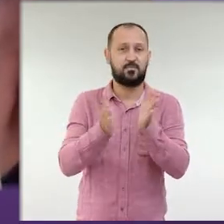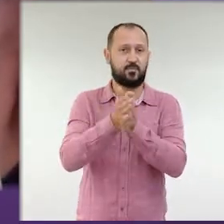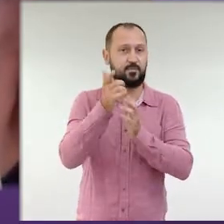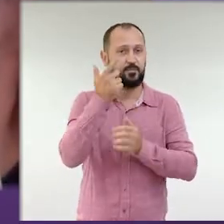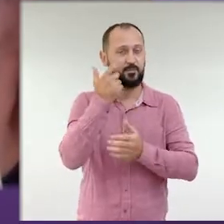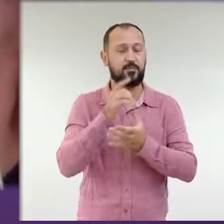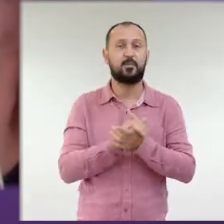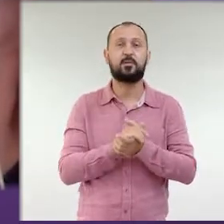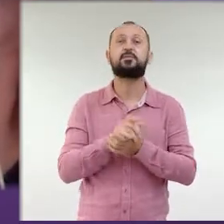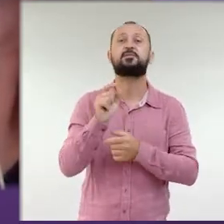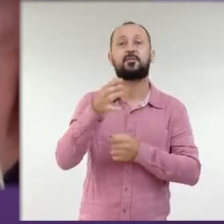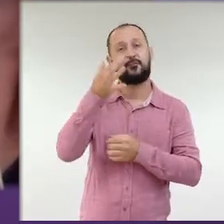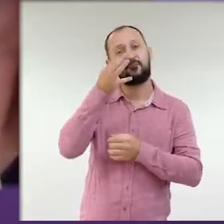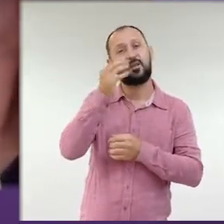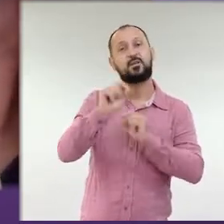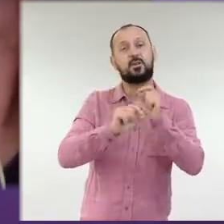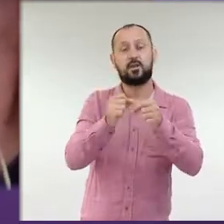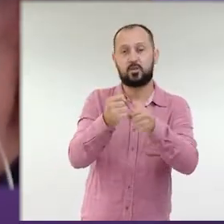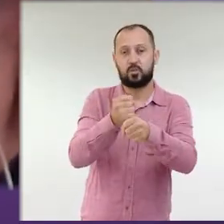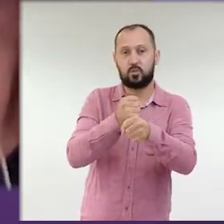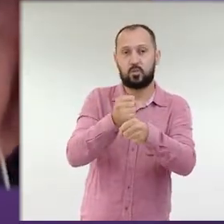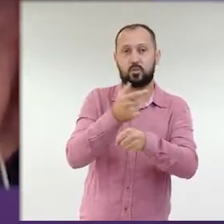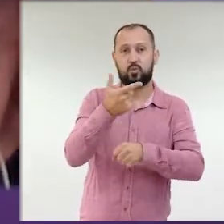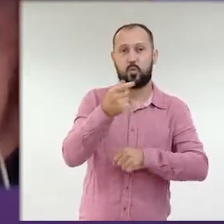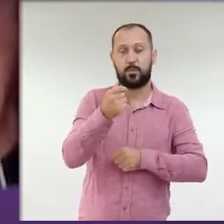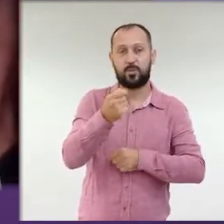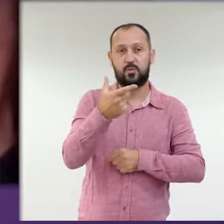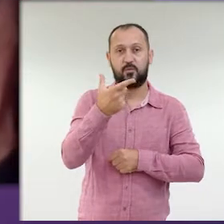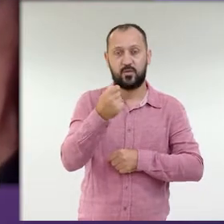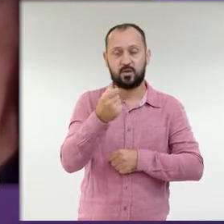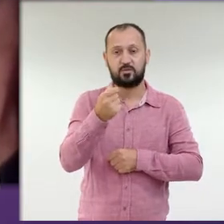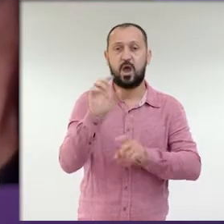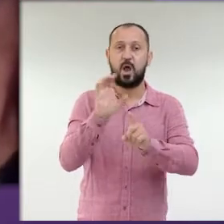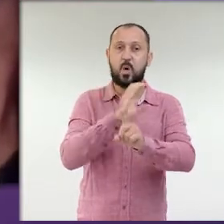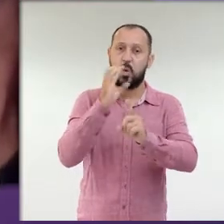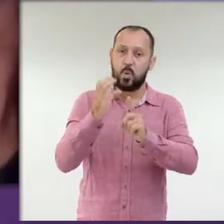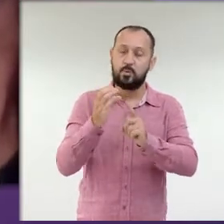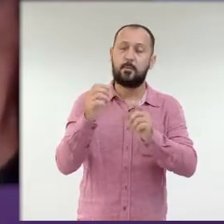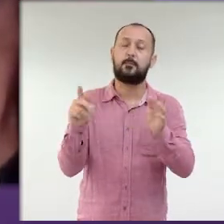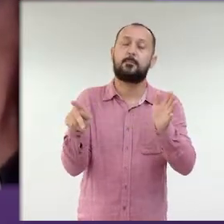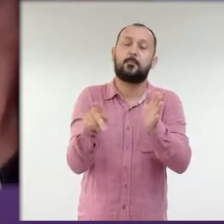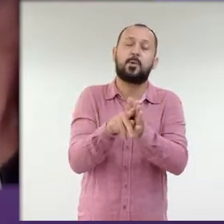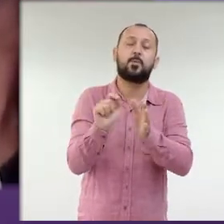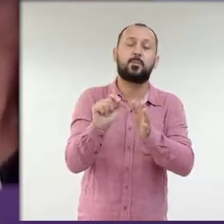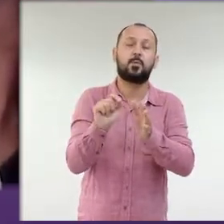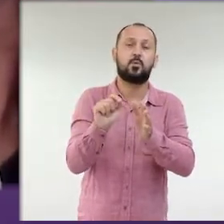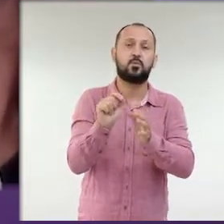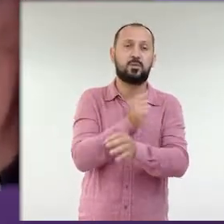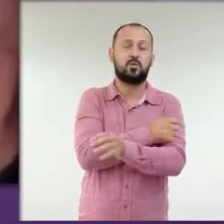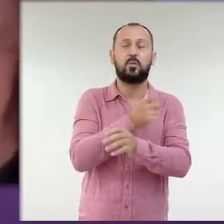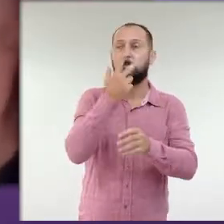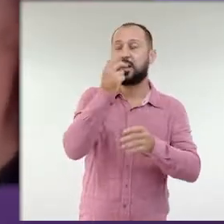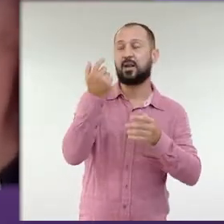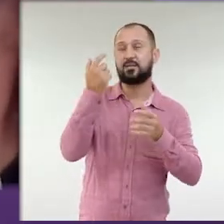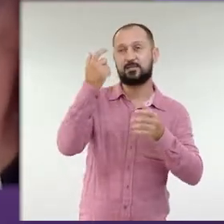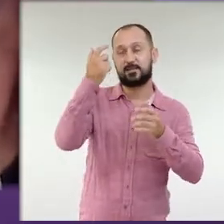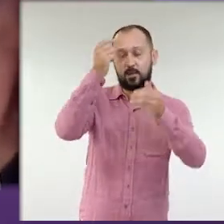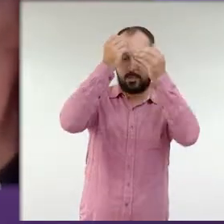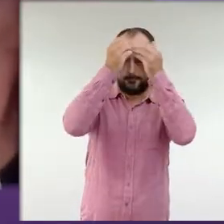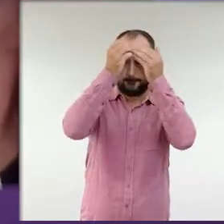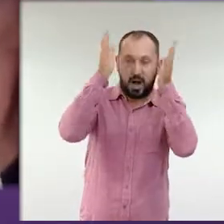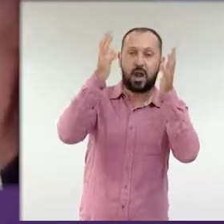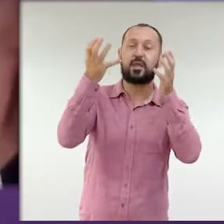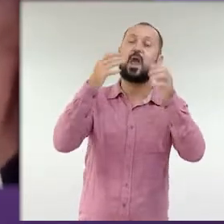ver. A gente observa que em 2020, a comunidade como um todo, os próprios estudantes estão muito mais abertos